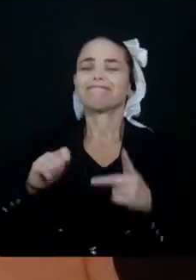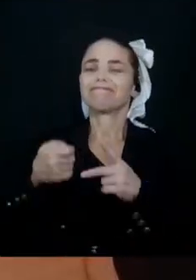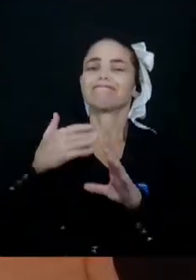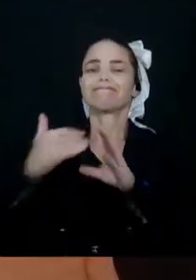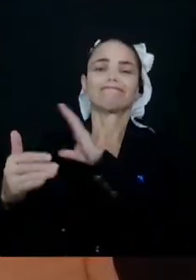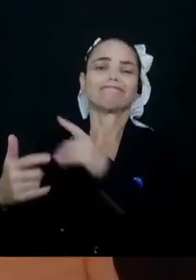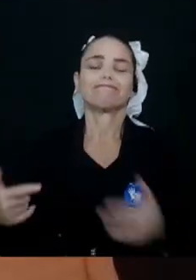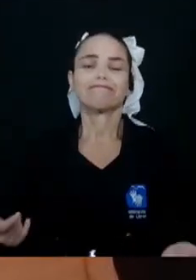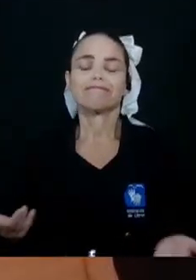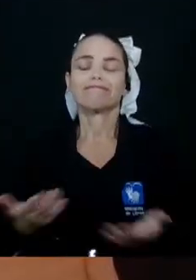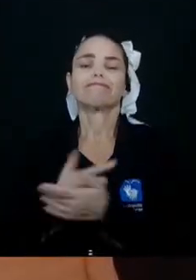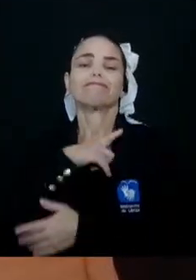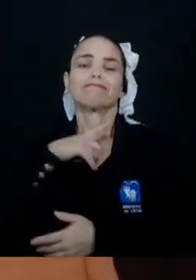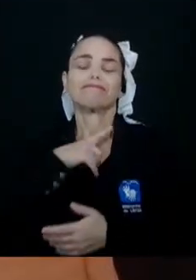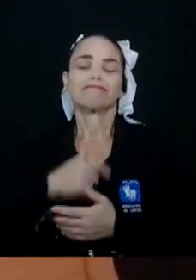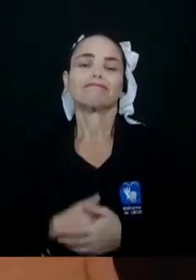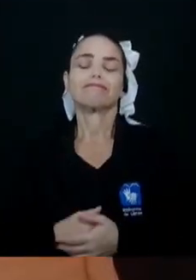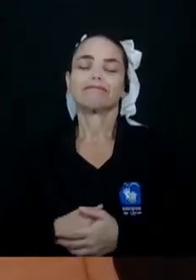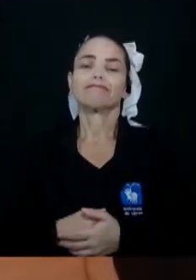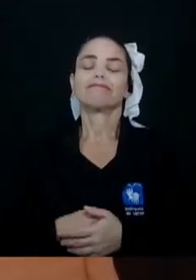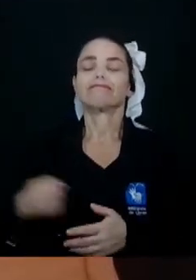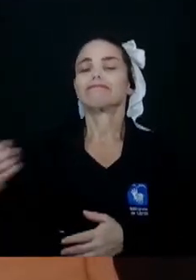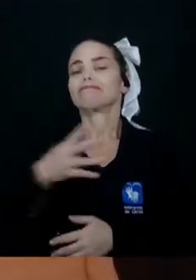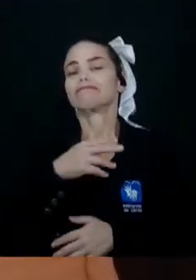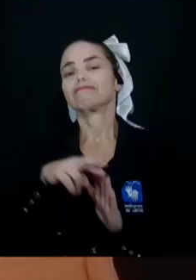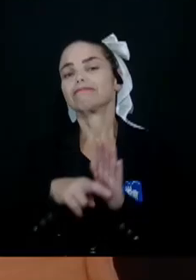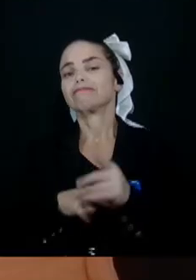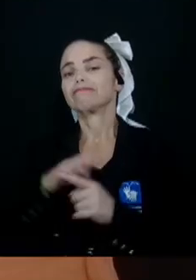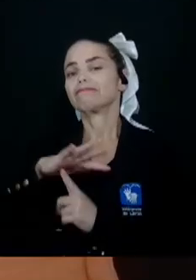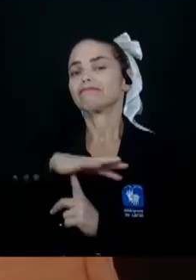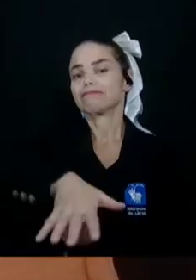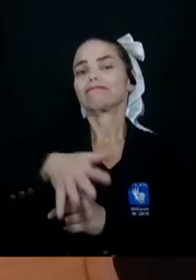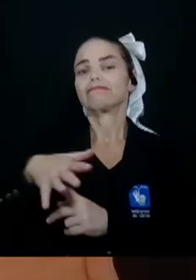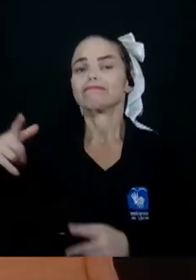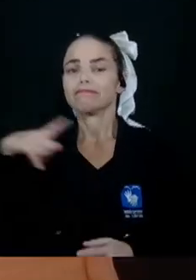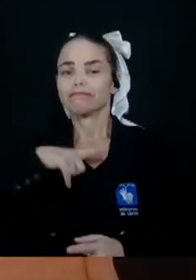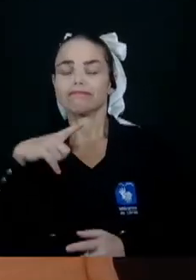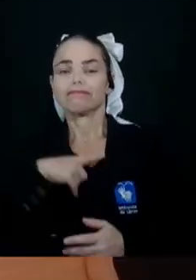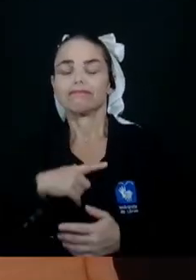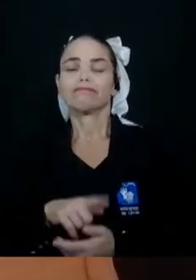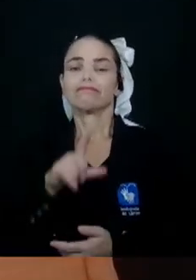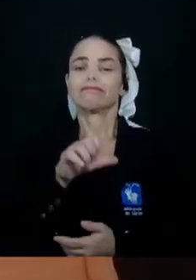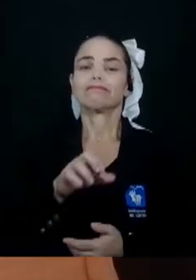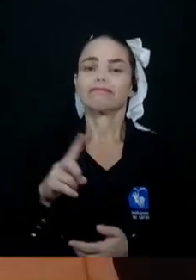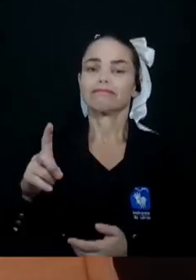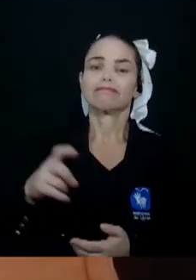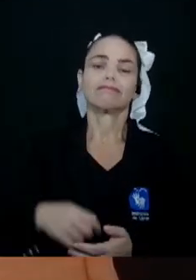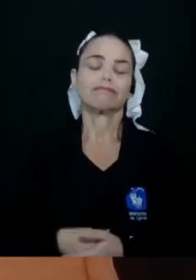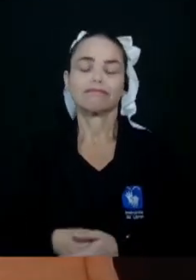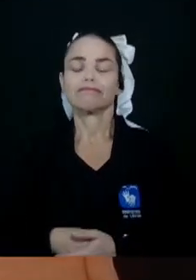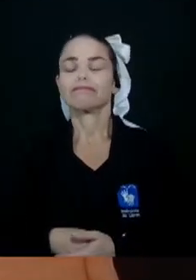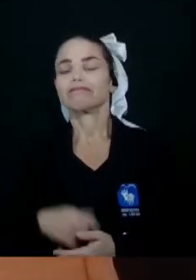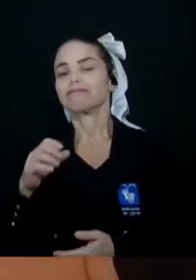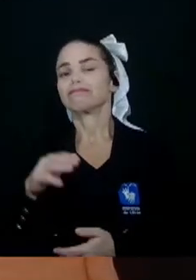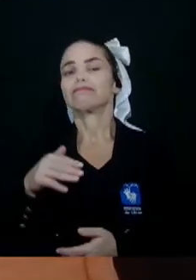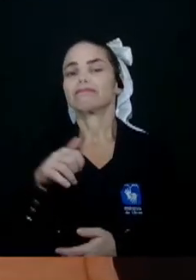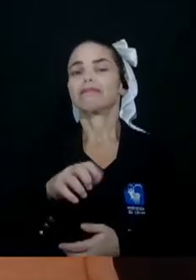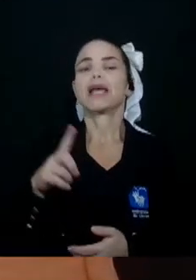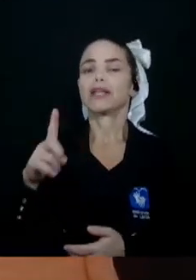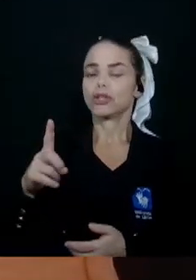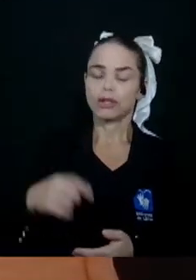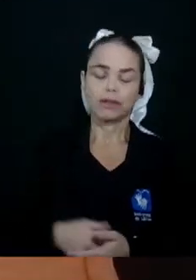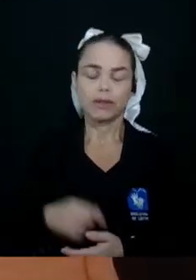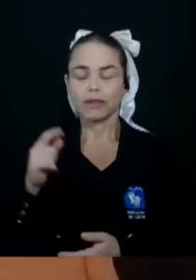tem essas novas regras do Banco Central que foram implementadas do MED. E o que é o MED? Explica um pouco para quem está em casa o